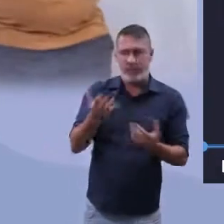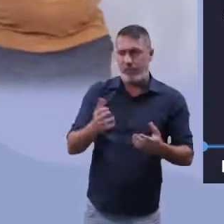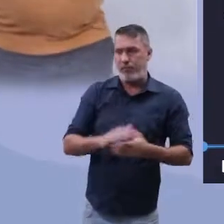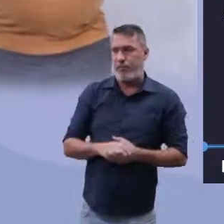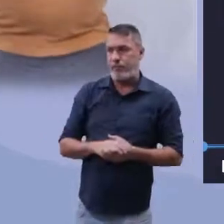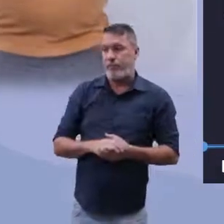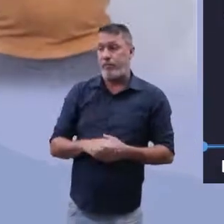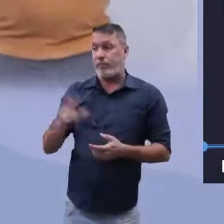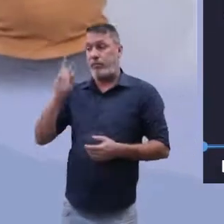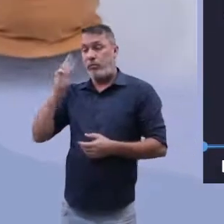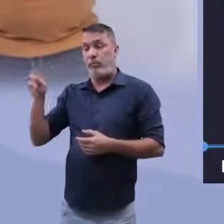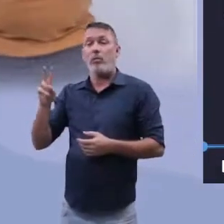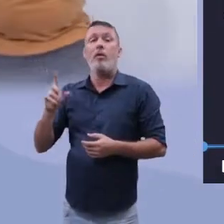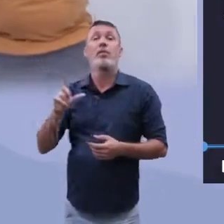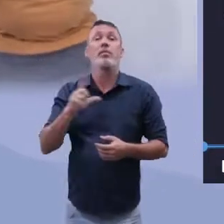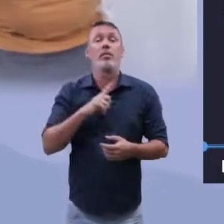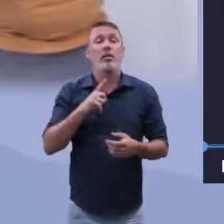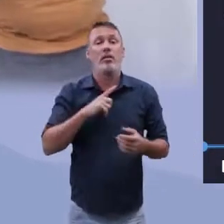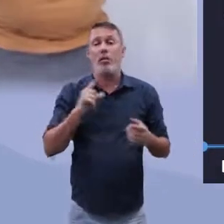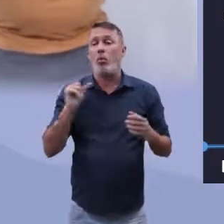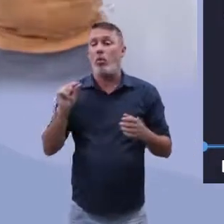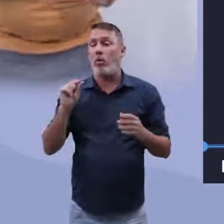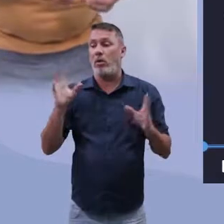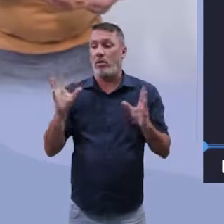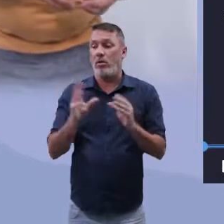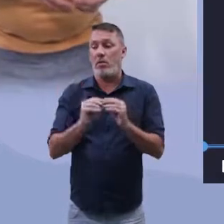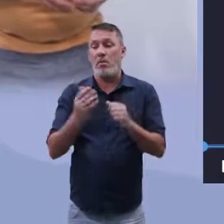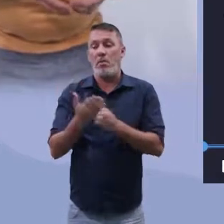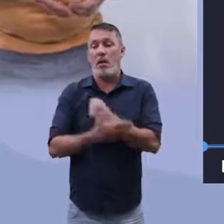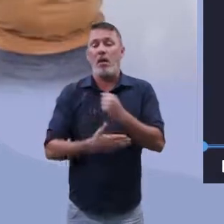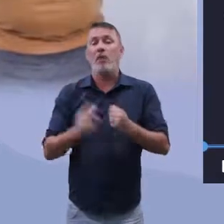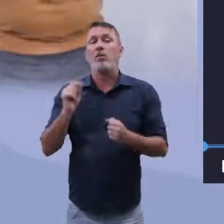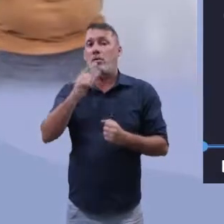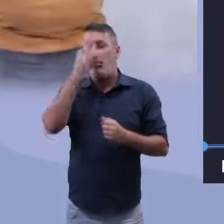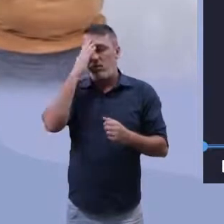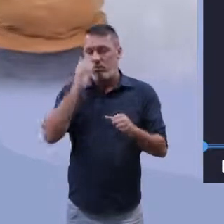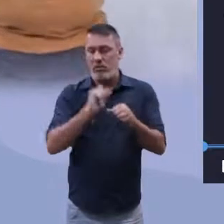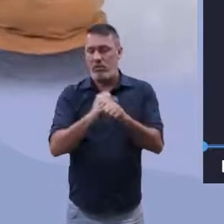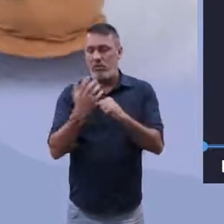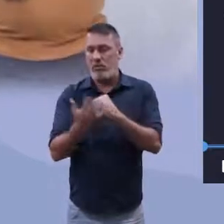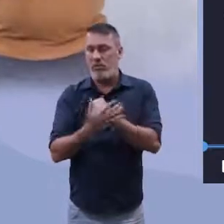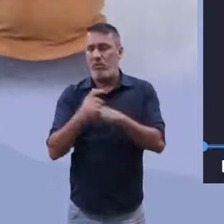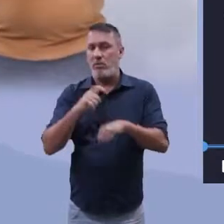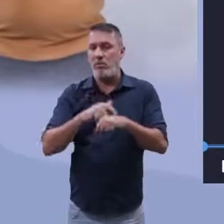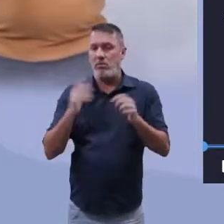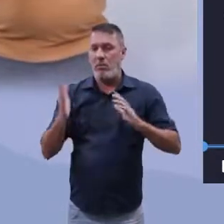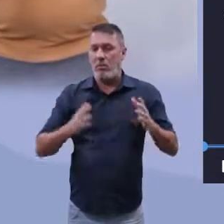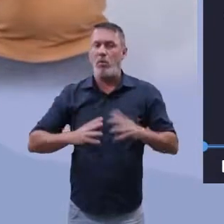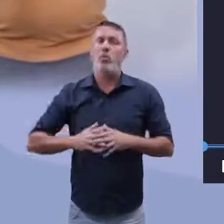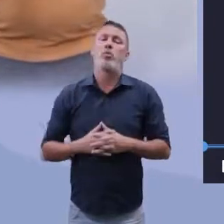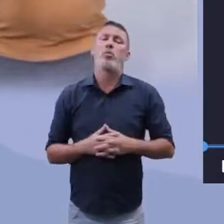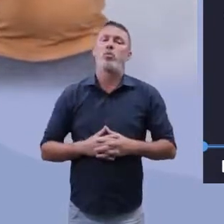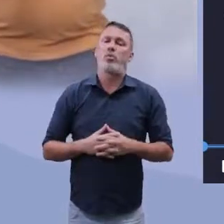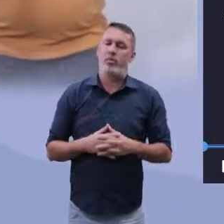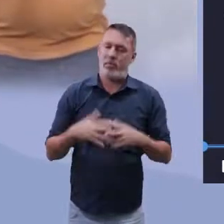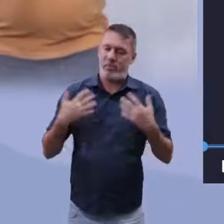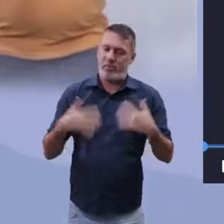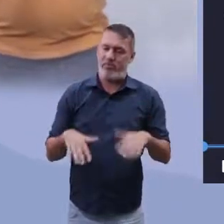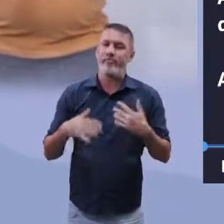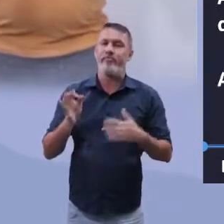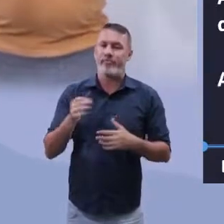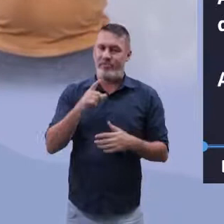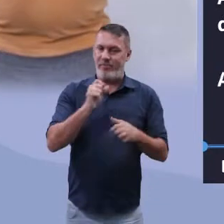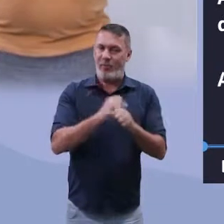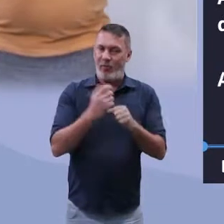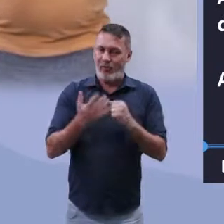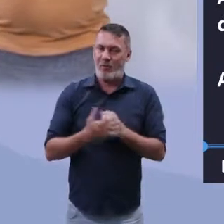queridos, o que nós temos ali basicamente? Em tempos de Covid, o que você ouviu no tempo de Covid? Pelo amor de